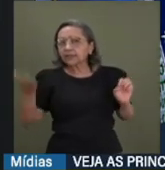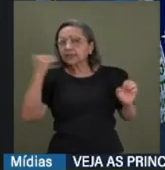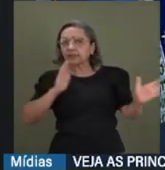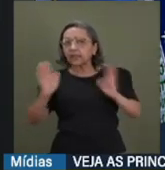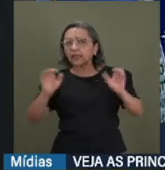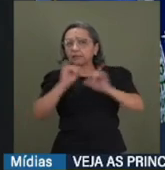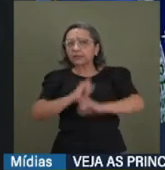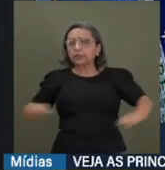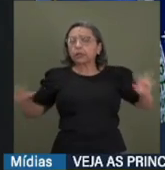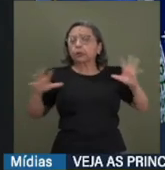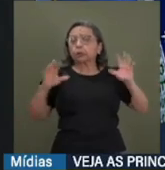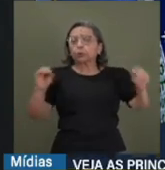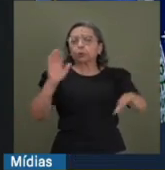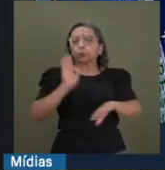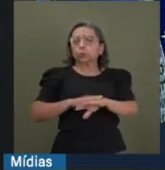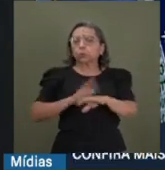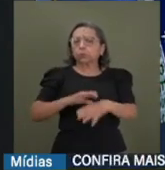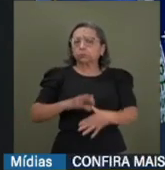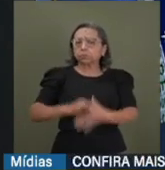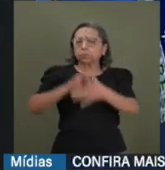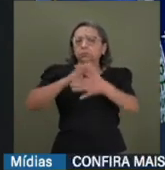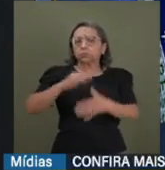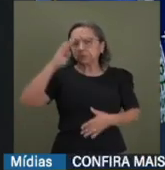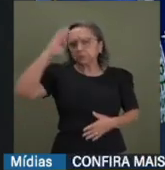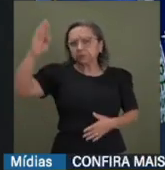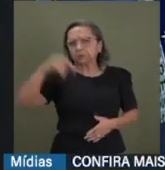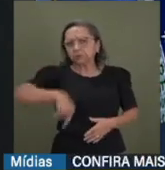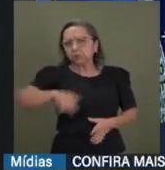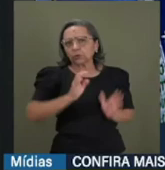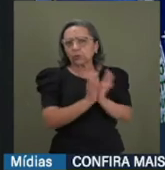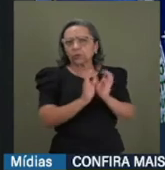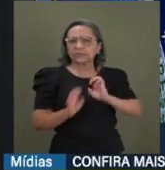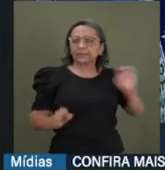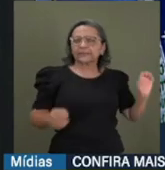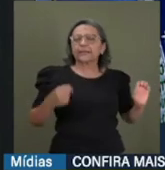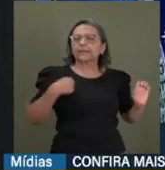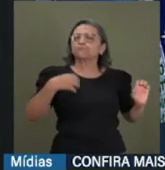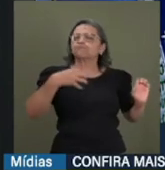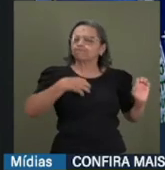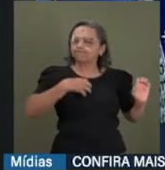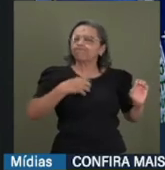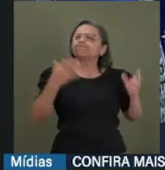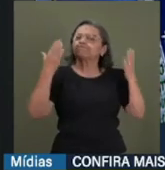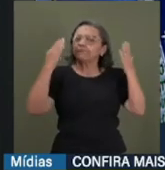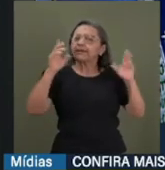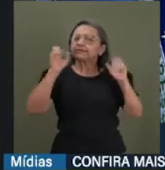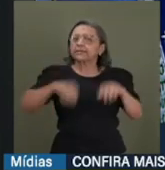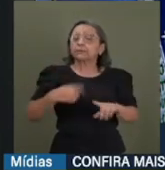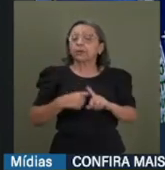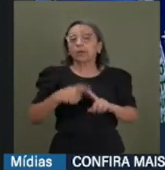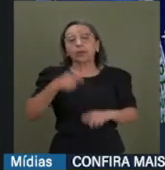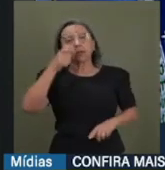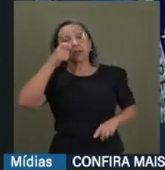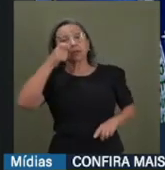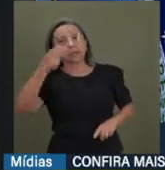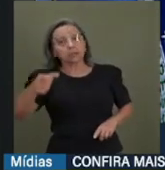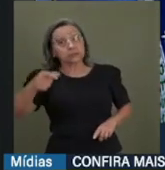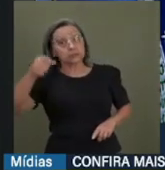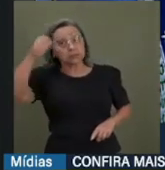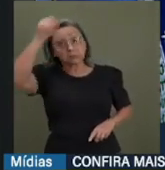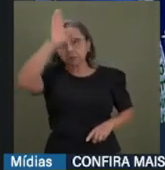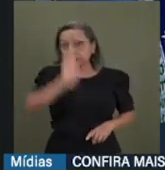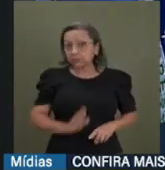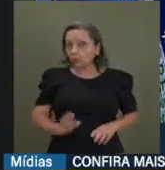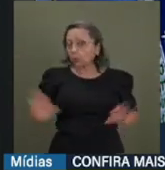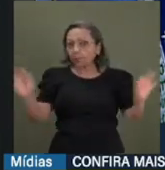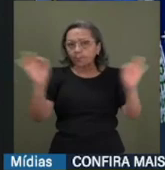formam militância para a esquerda? Eu desconfio que sim, porque interesse nacional não existe. E por